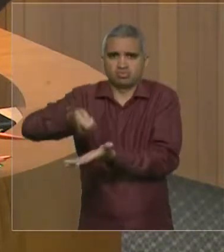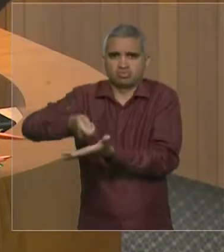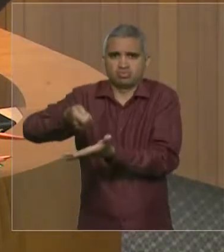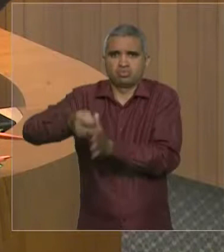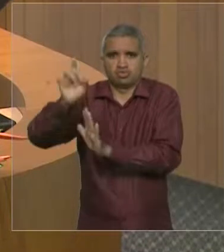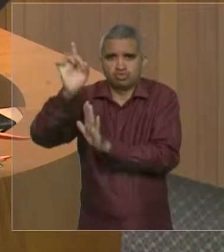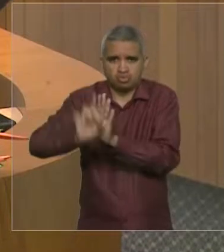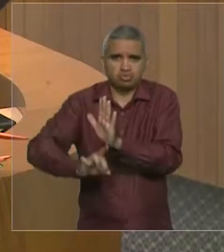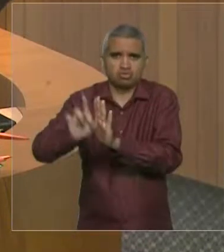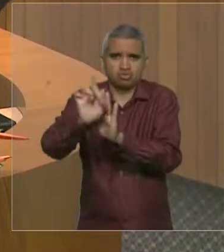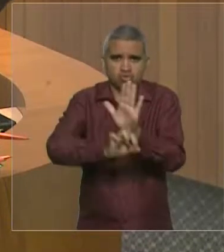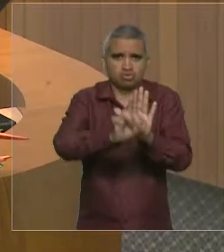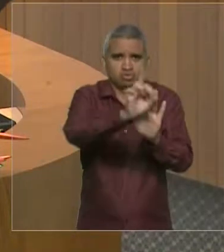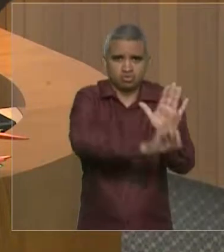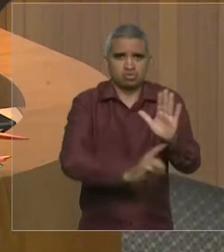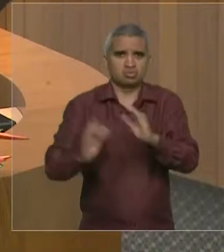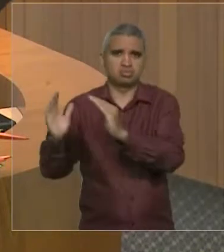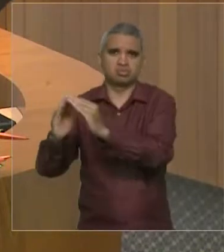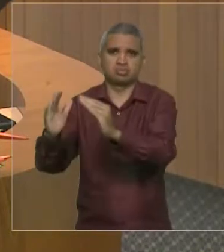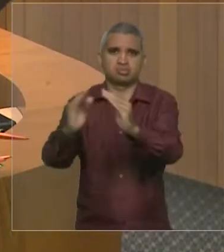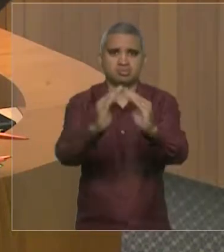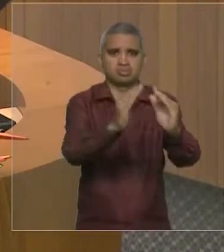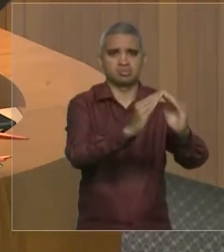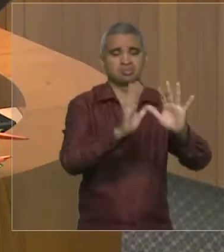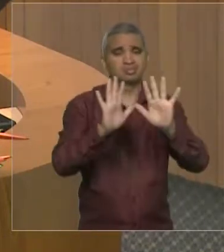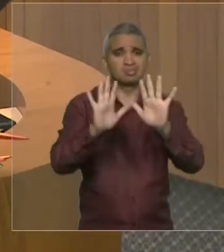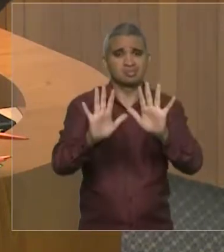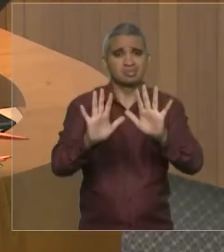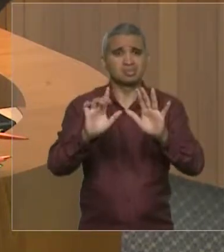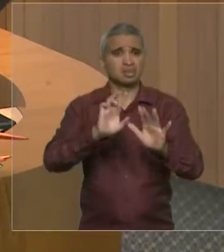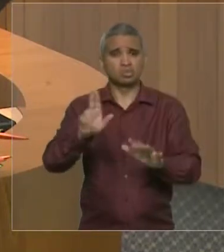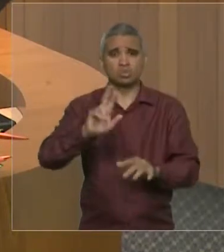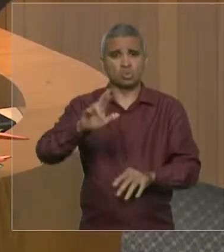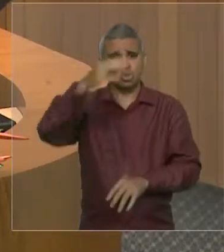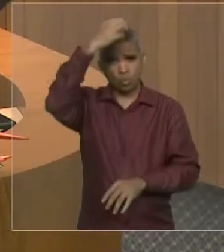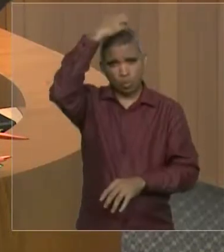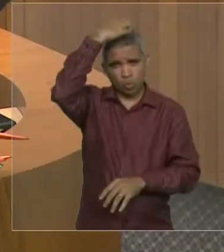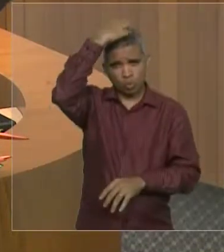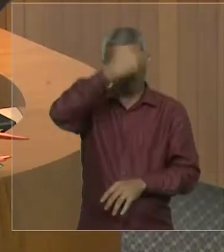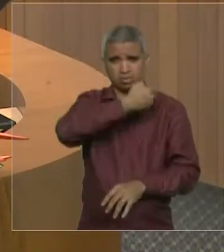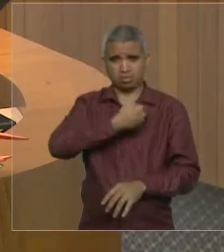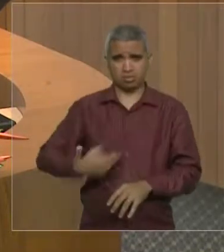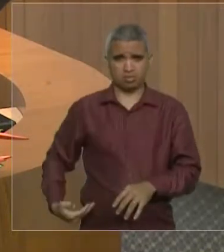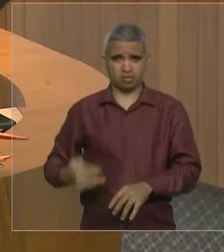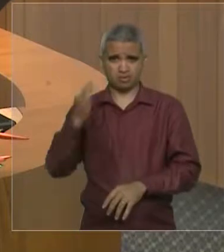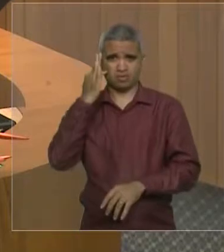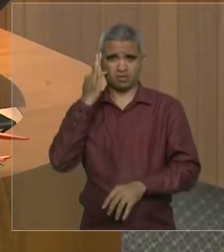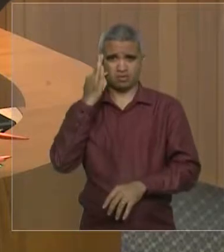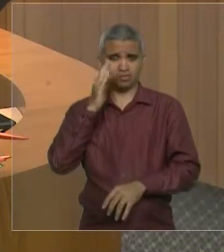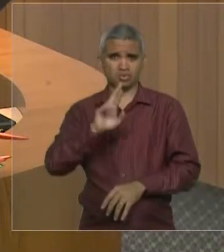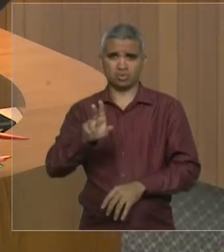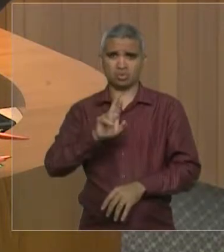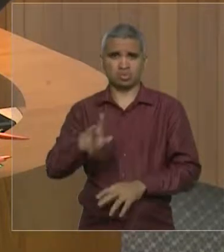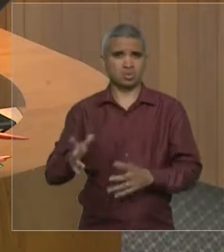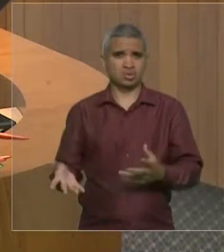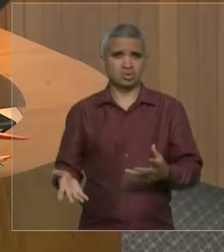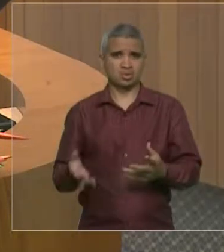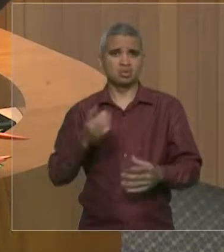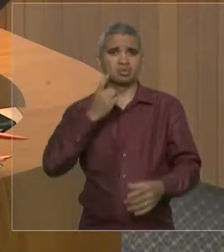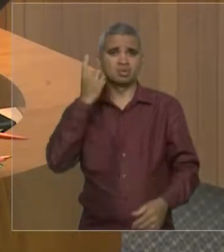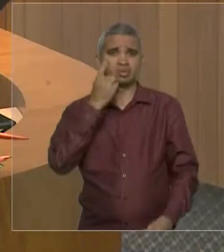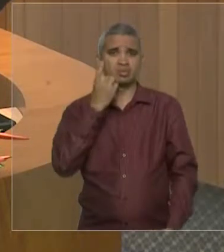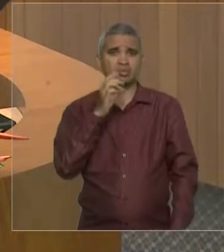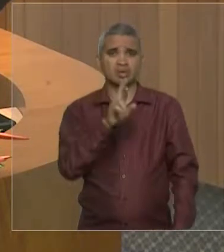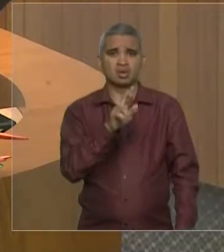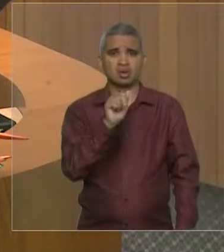as casas, mas sem qualquer culpa do governo do Estado na situação. Ao contrário, o deputado Rafael Leitor falou aqui ainda agora muito